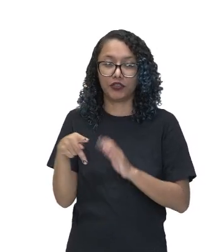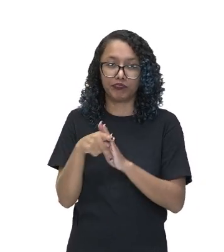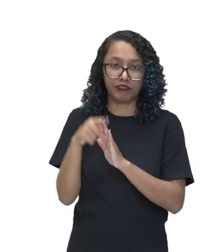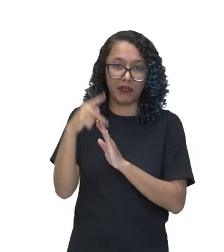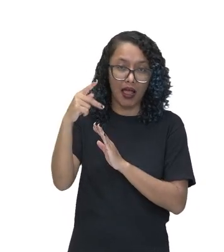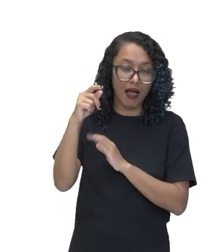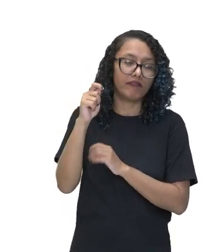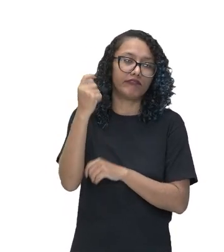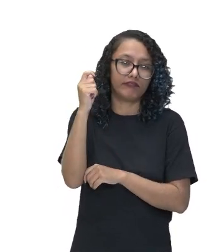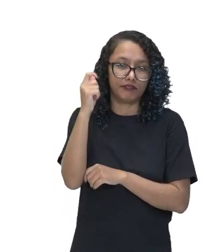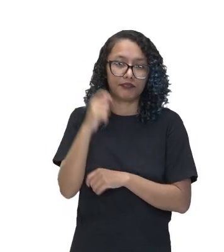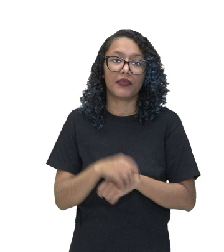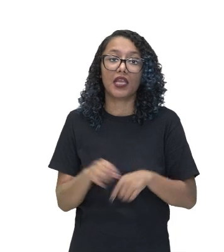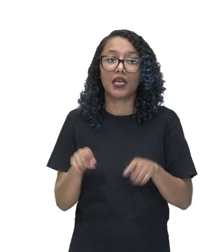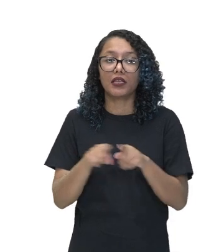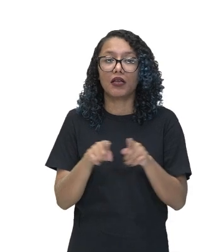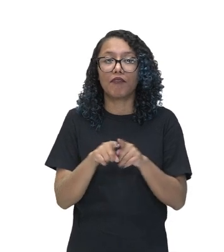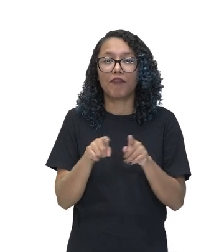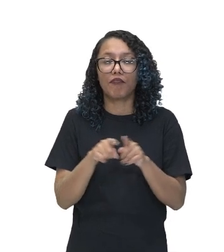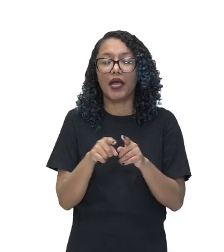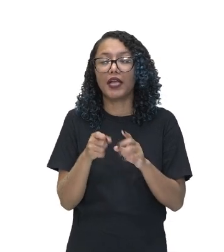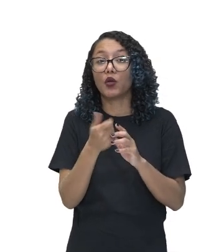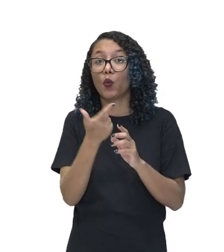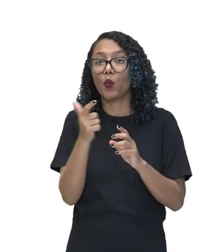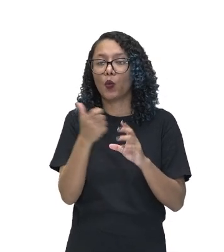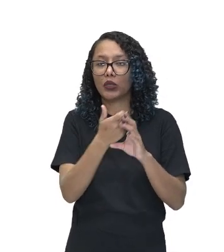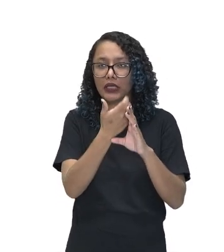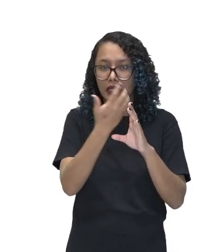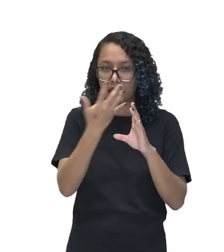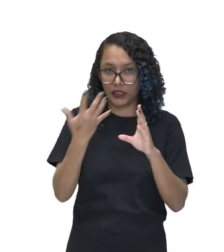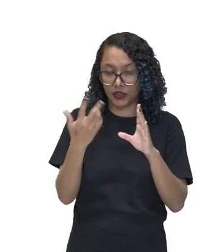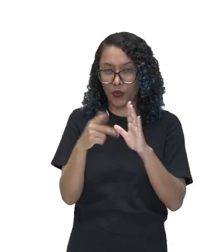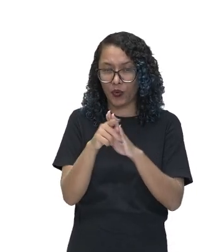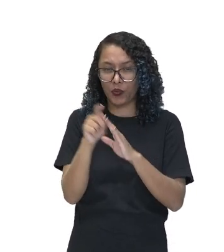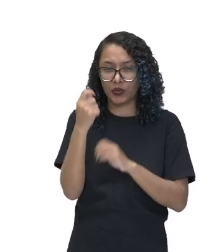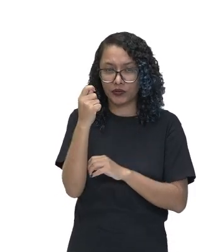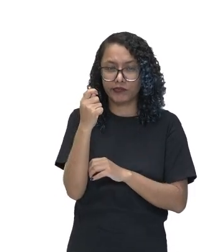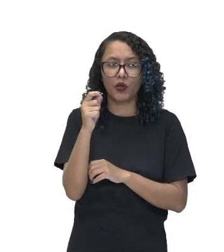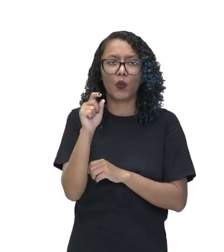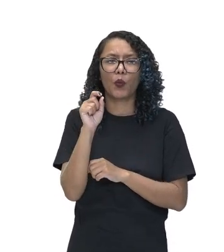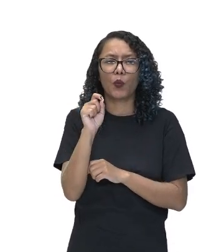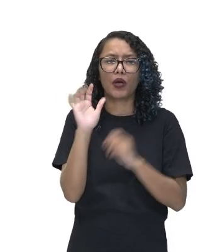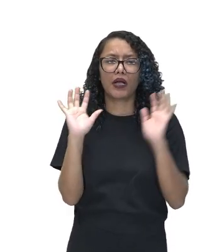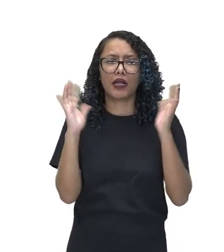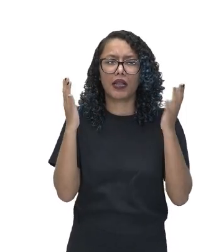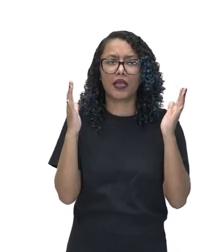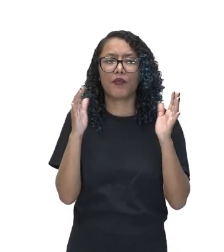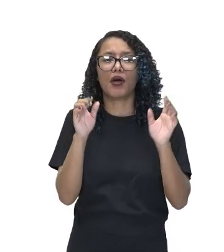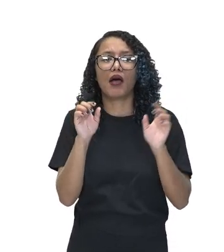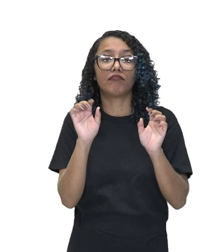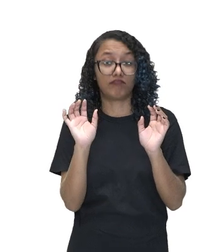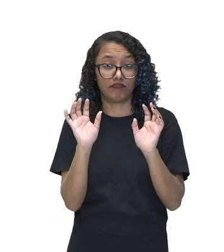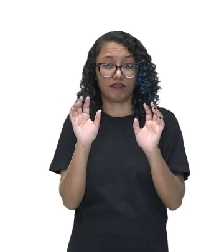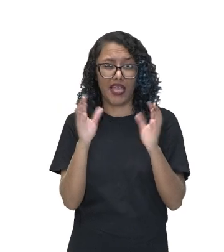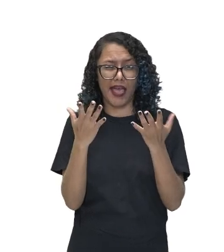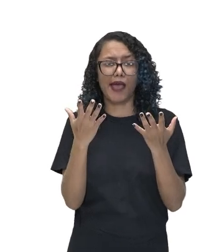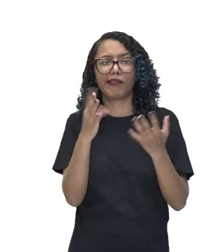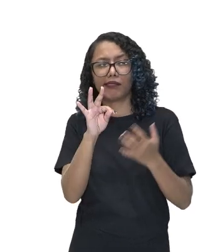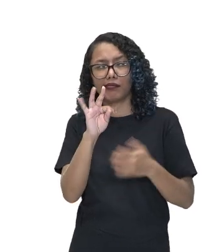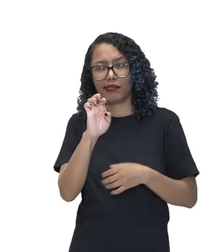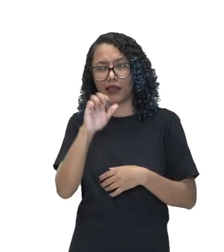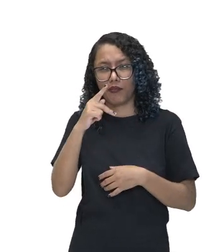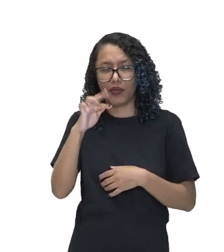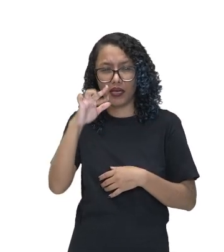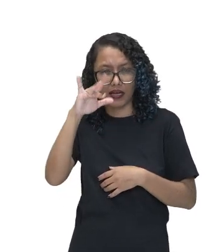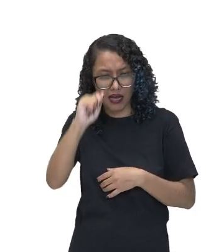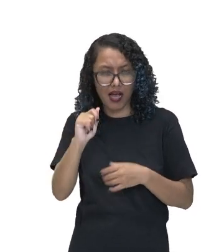Uma característica da Argentina é a predominância de climas temperados e